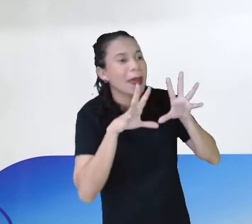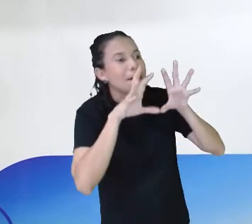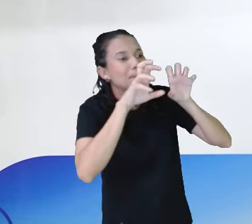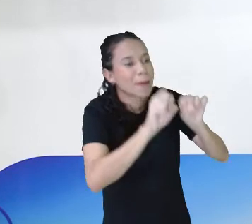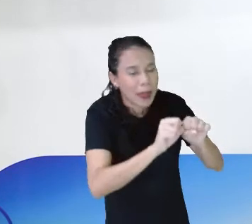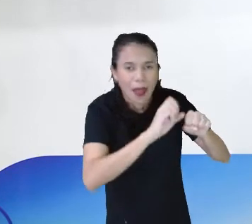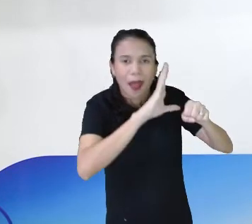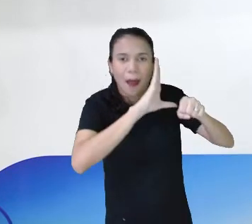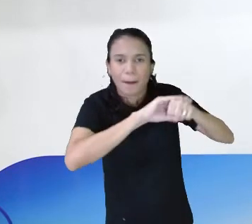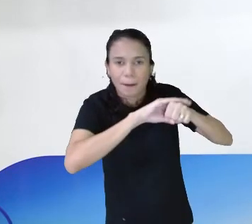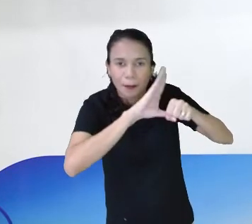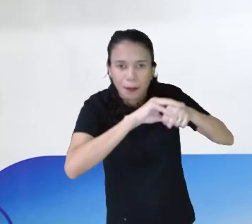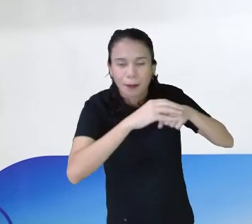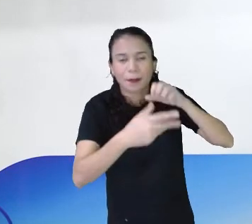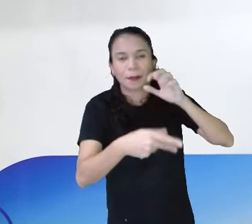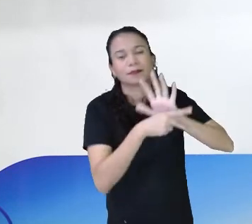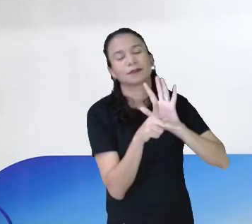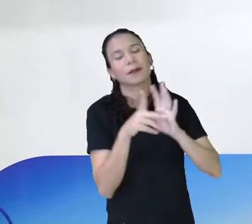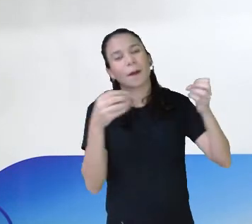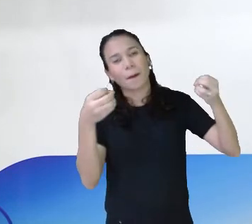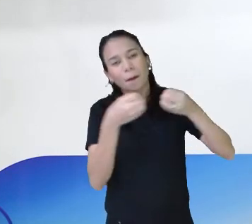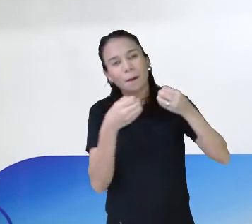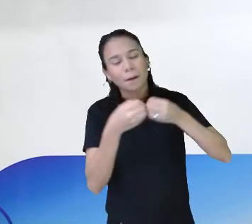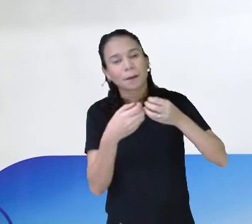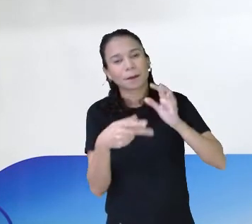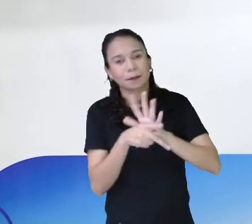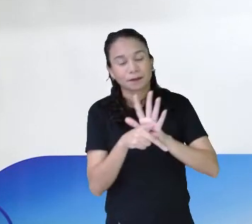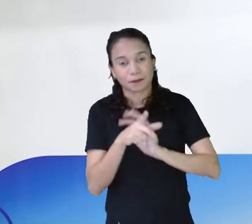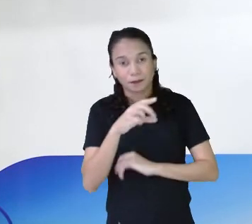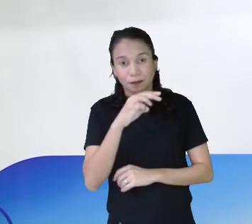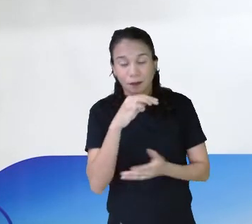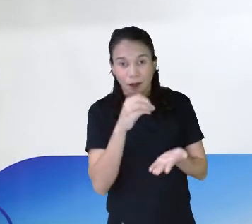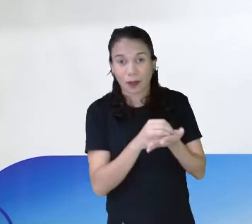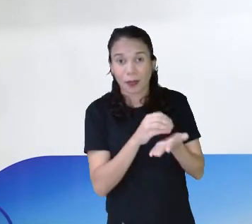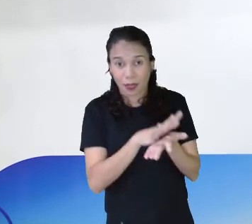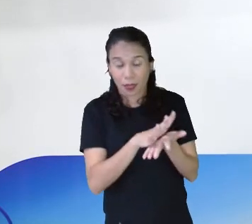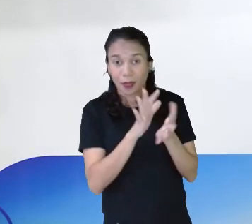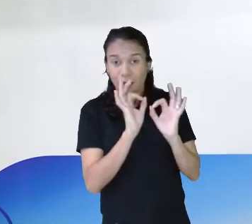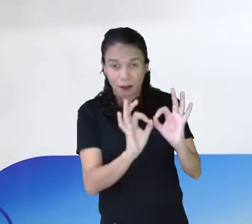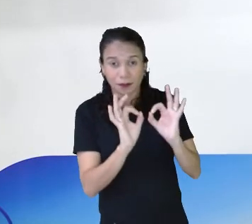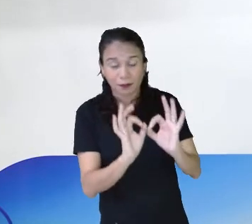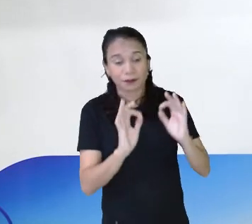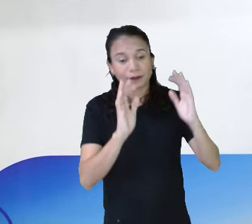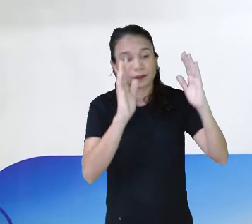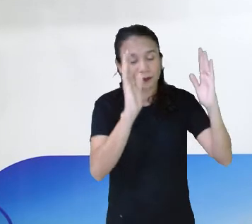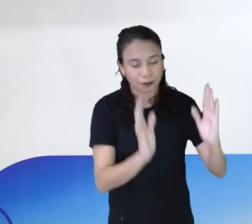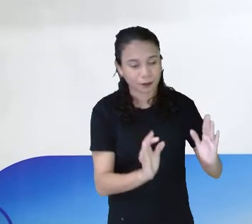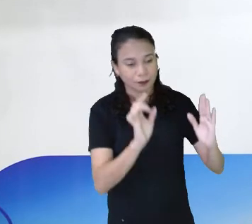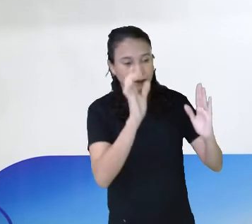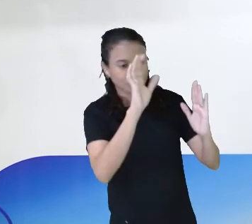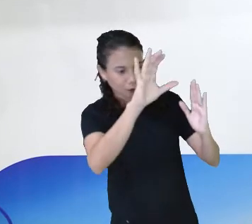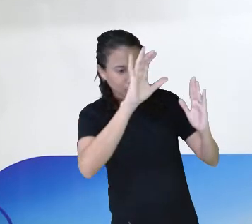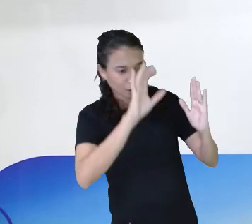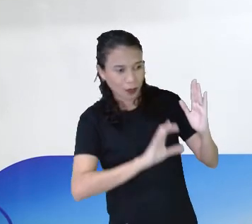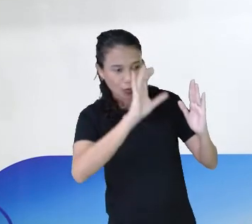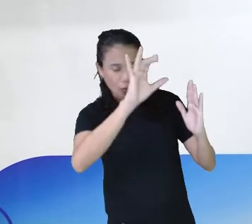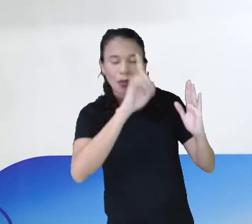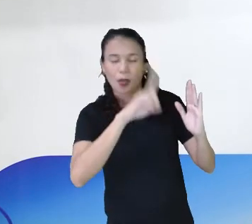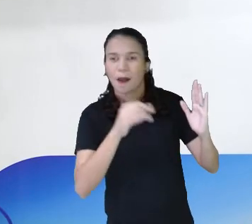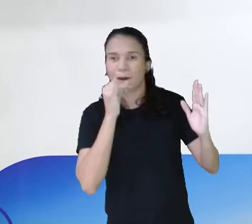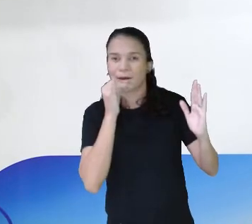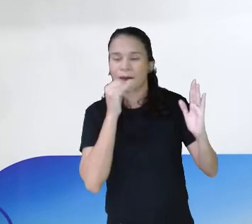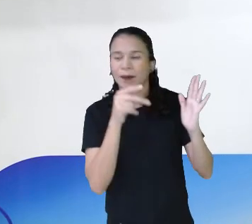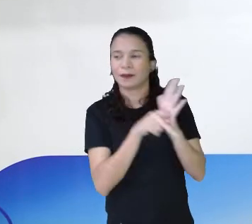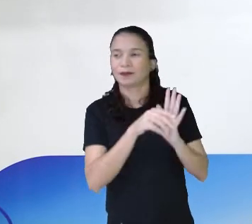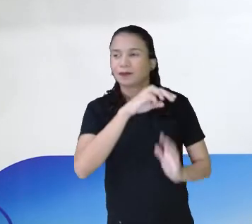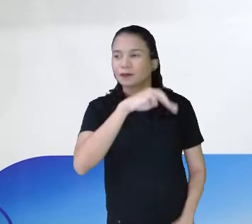ali pertinho, ao lado do Paço Alfândega, pertinho do Marco Zero também. E aí, essa igreja é um exemplo de